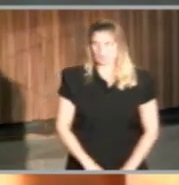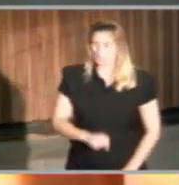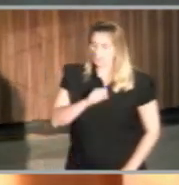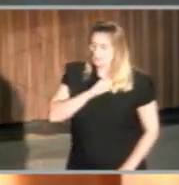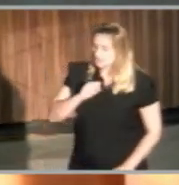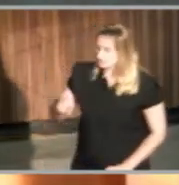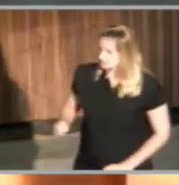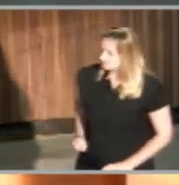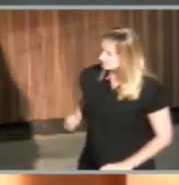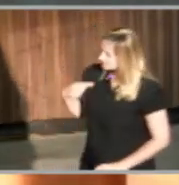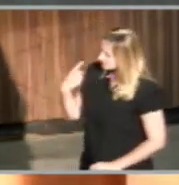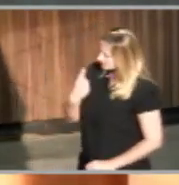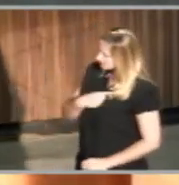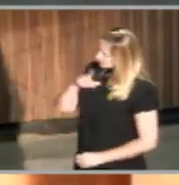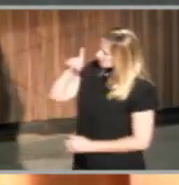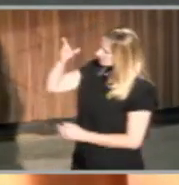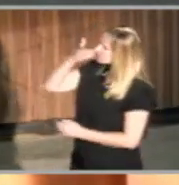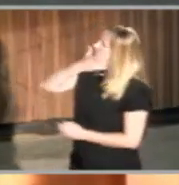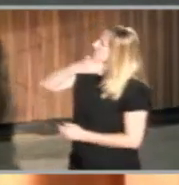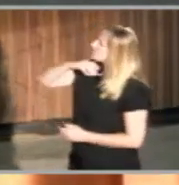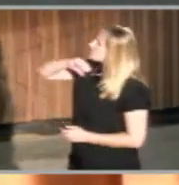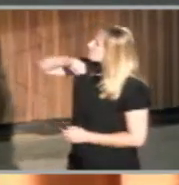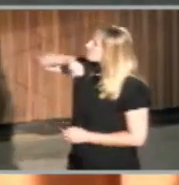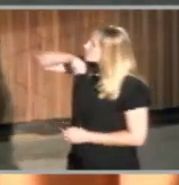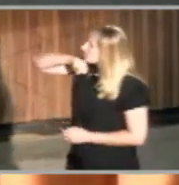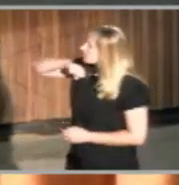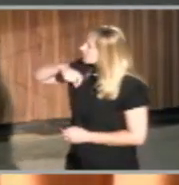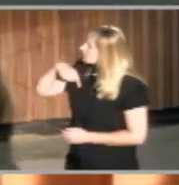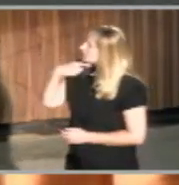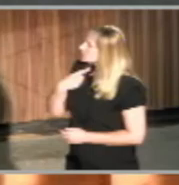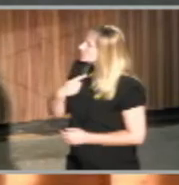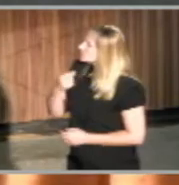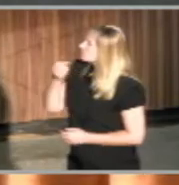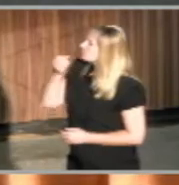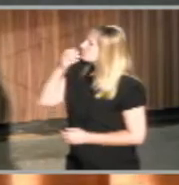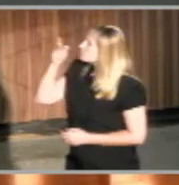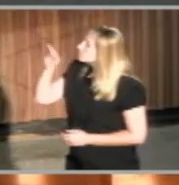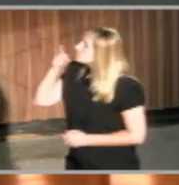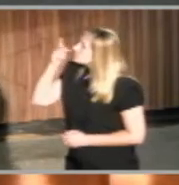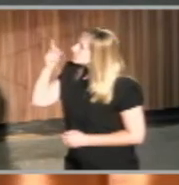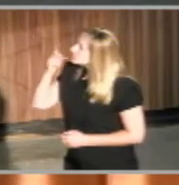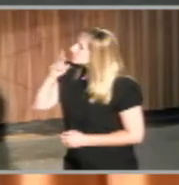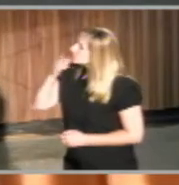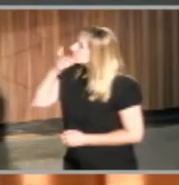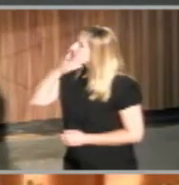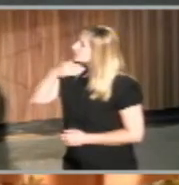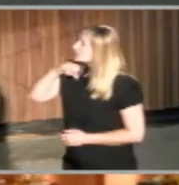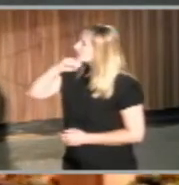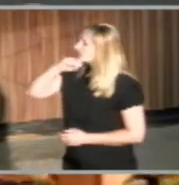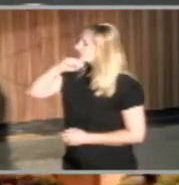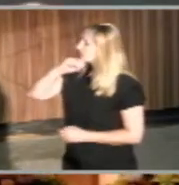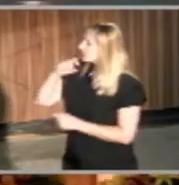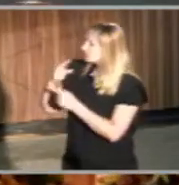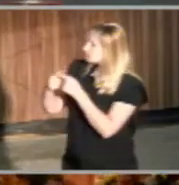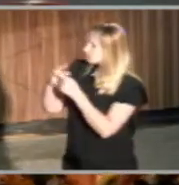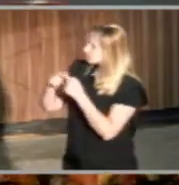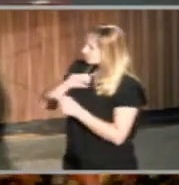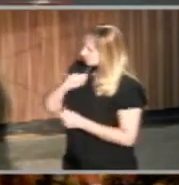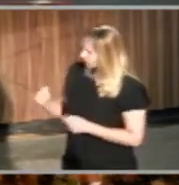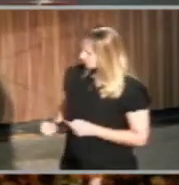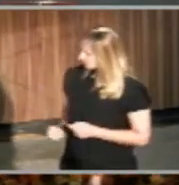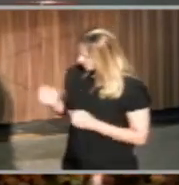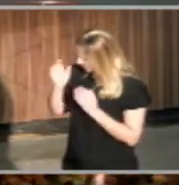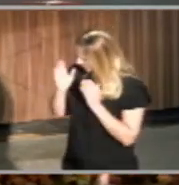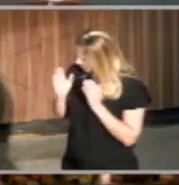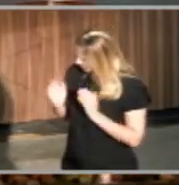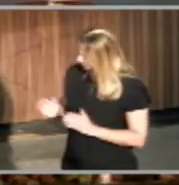Senhor, nosso Deus, nosso Pai querido, nós te bendizemos, ó Pai, porque o Senhor já morreu por nós